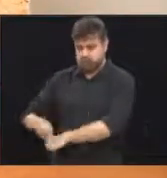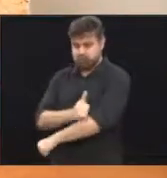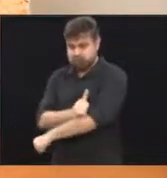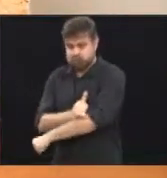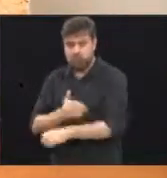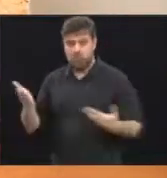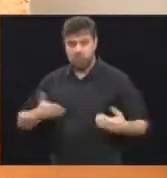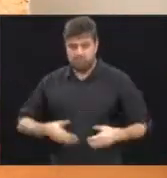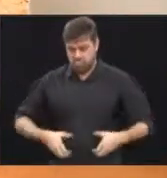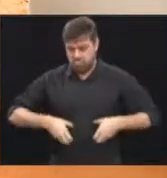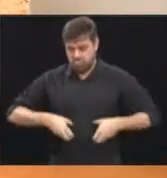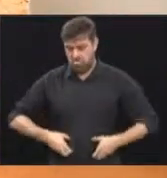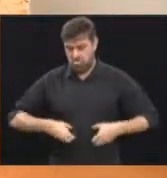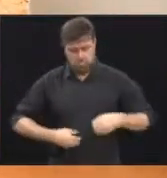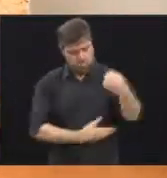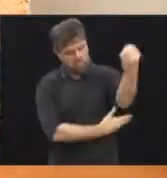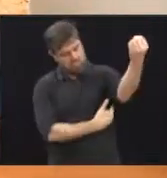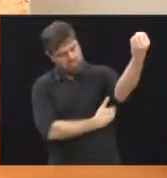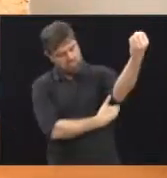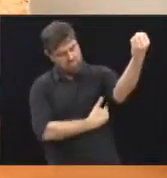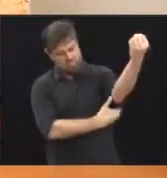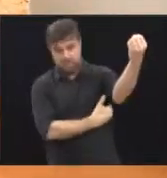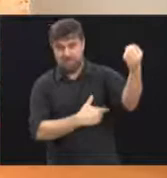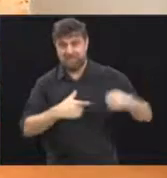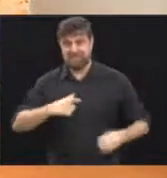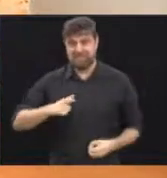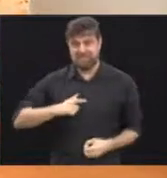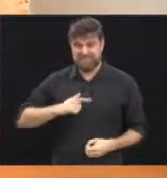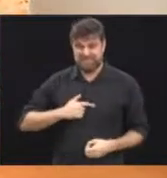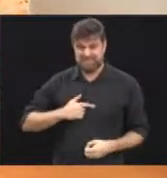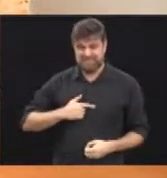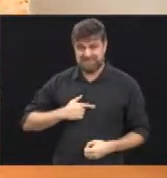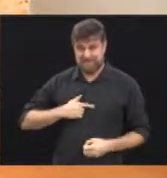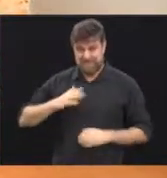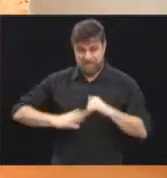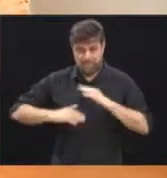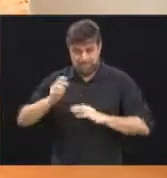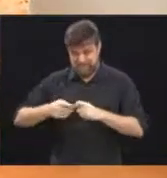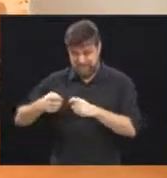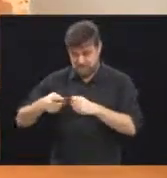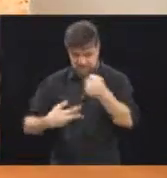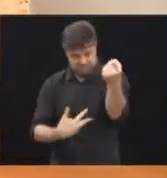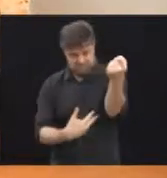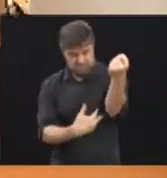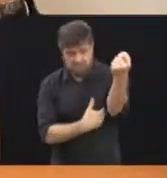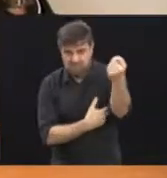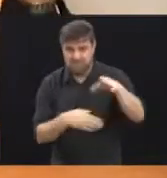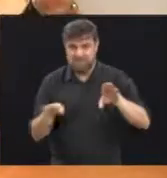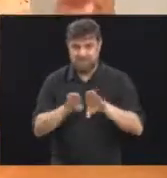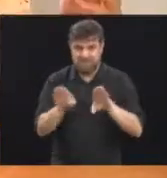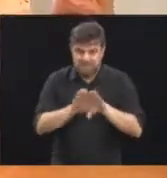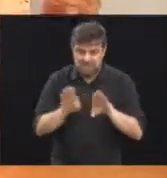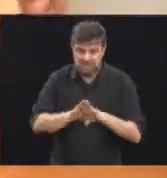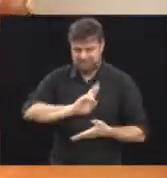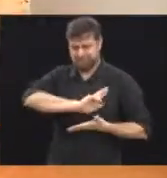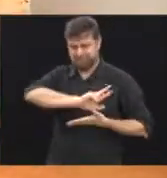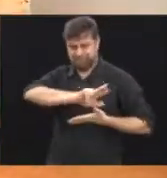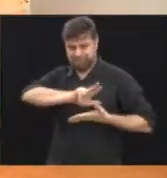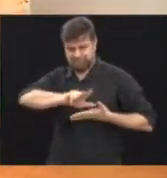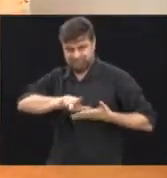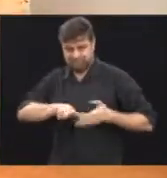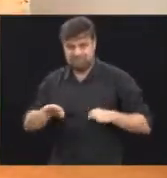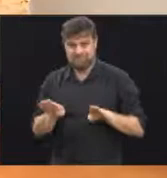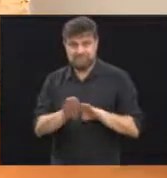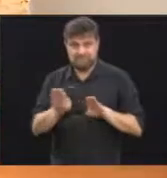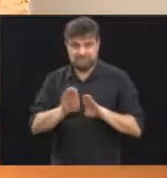de excesso de pele. Nós temos alguns tipos de cirurgia para tratar esse excesso de pele, que são cirurgias de braquioplastia, que são as cirurgias